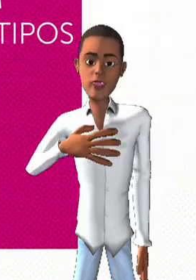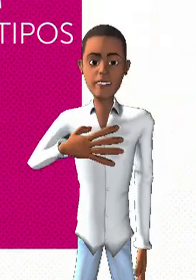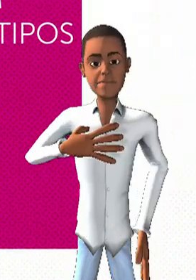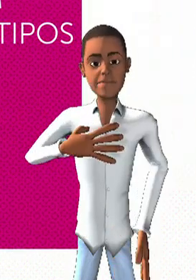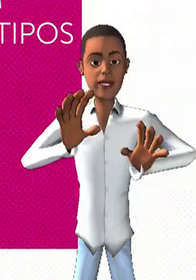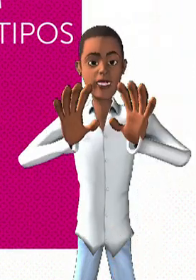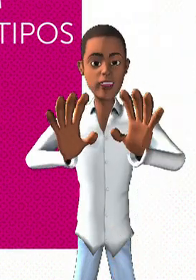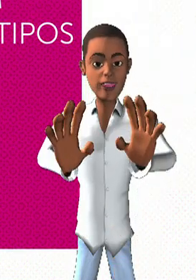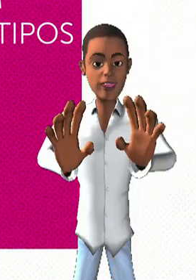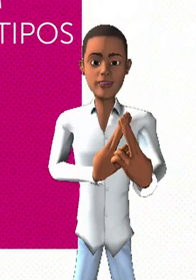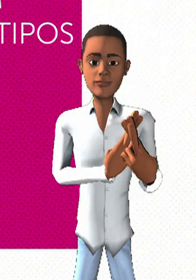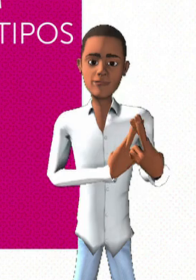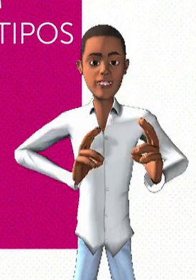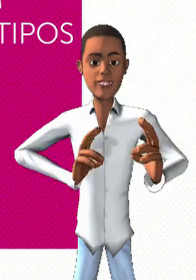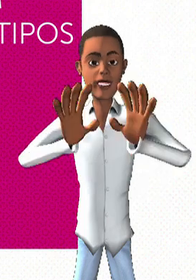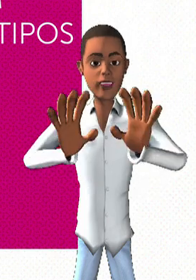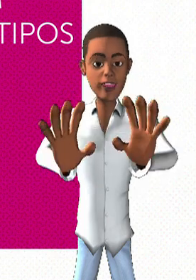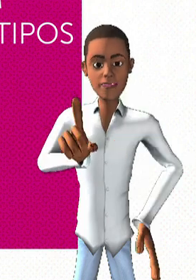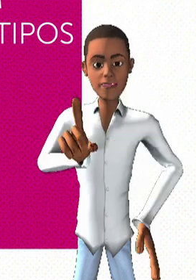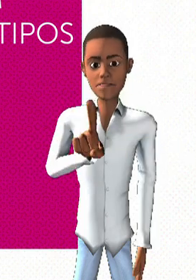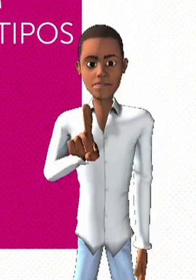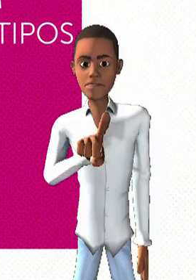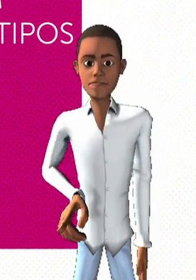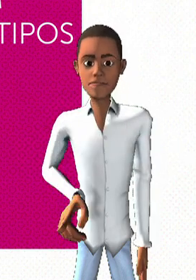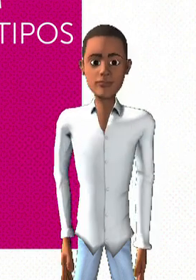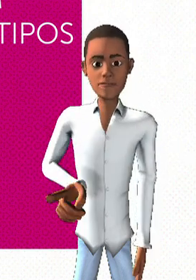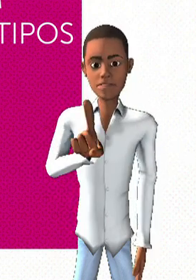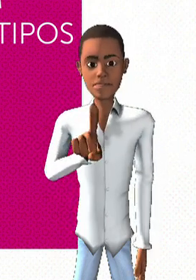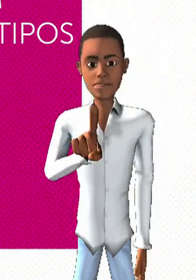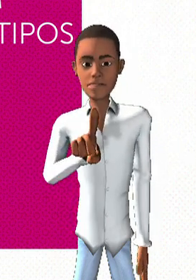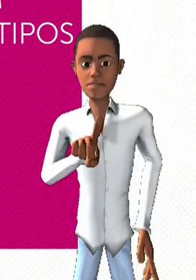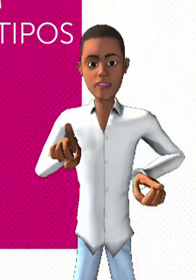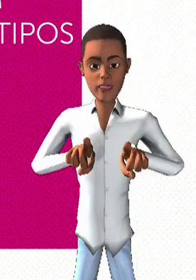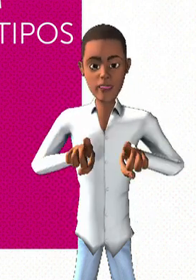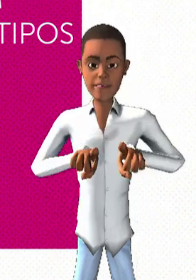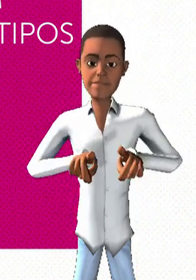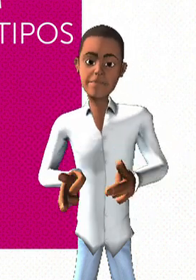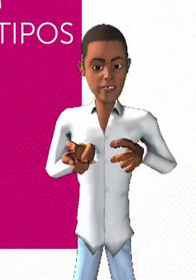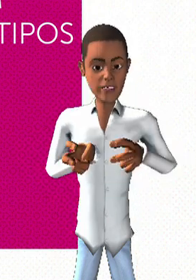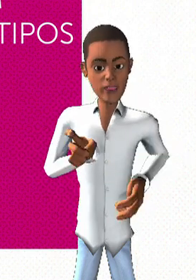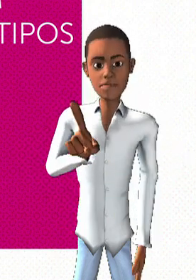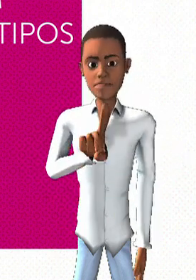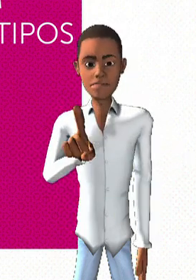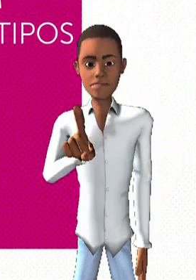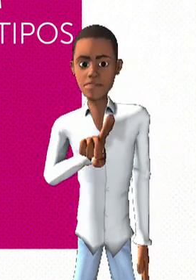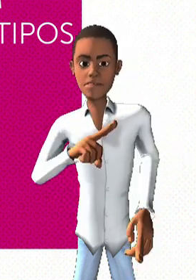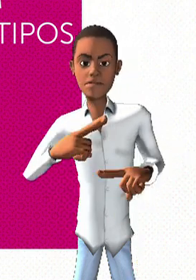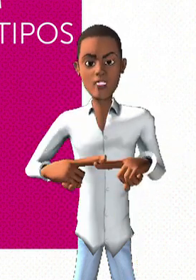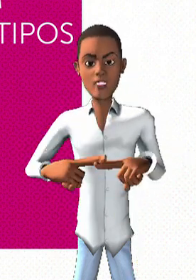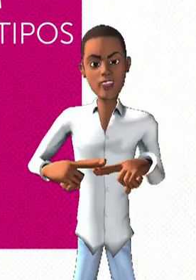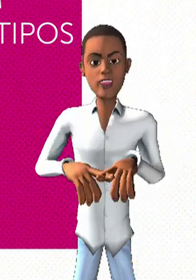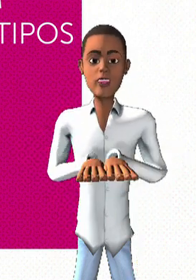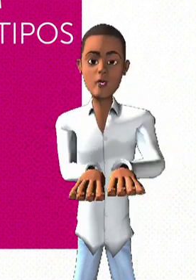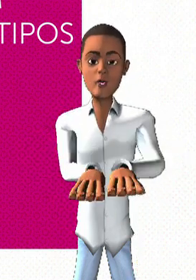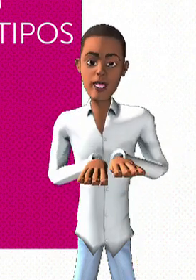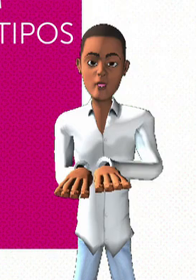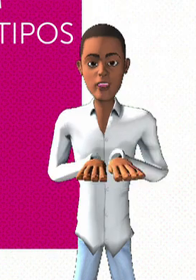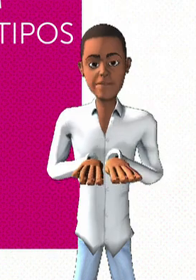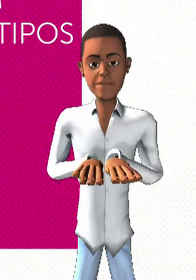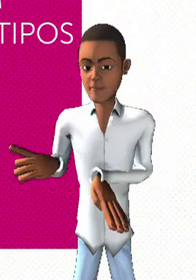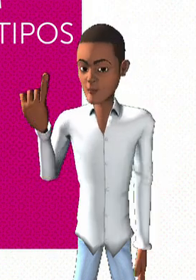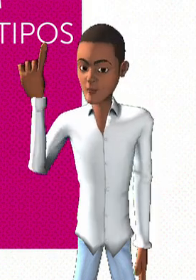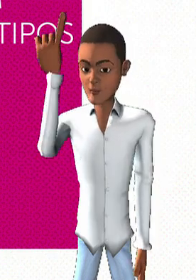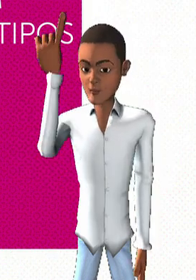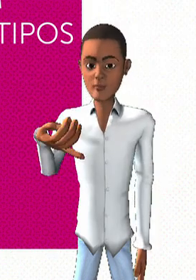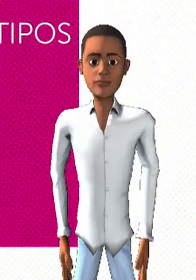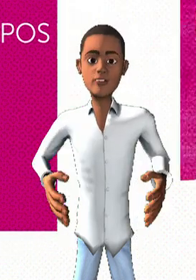vê essa imagem estereotipada, nem masculina, nem feminina, mas ele não vê um benefício ou o porquê da existência